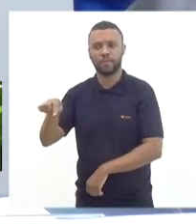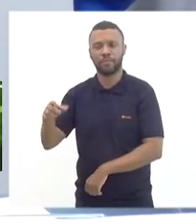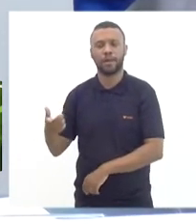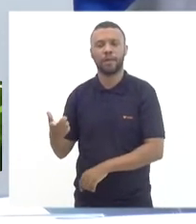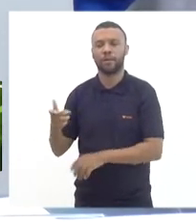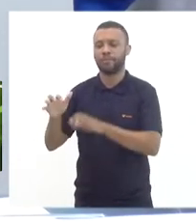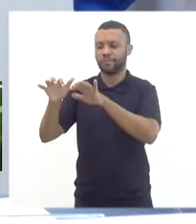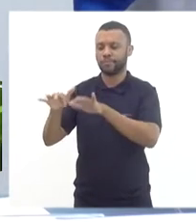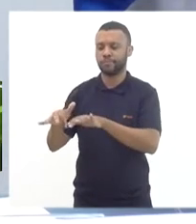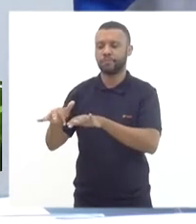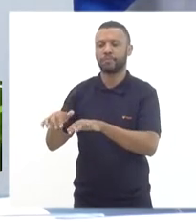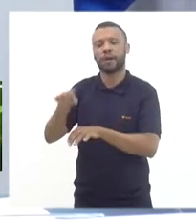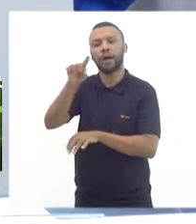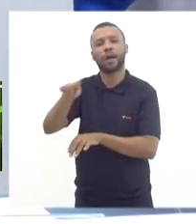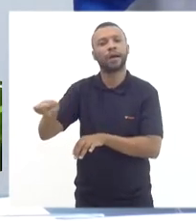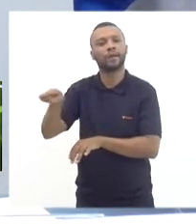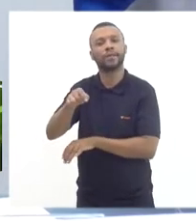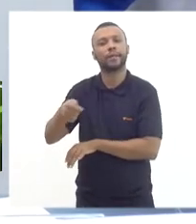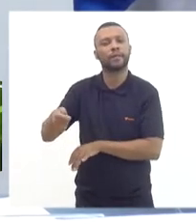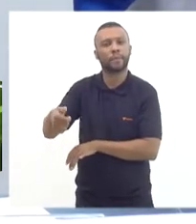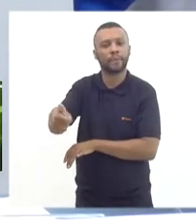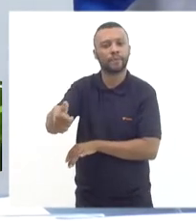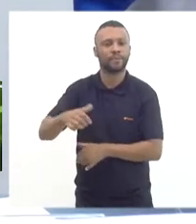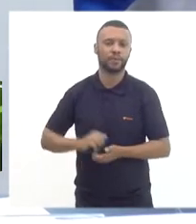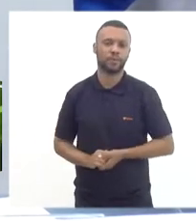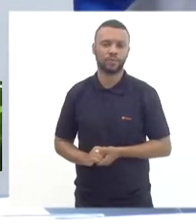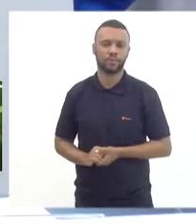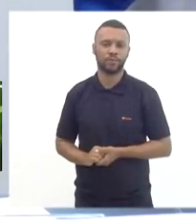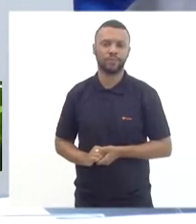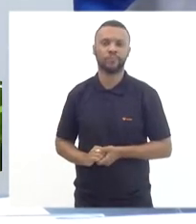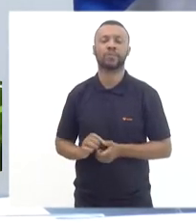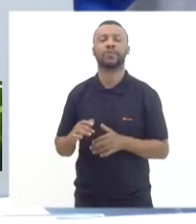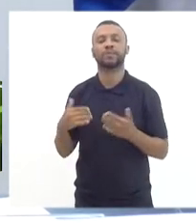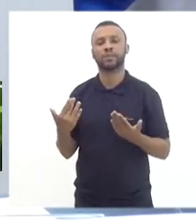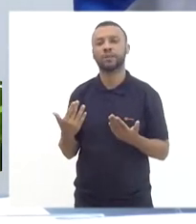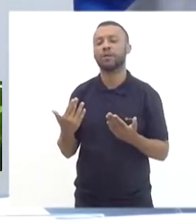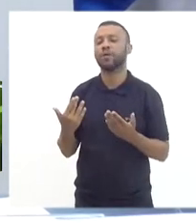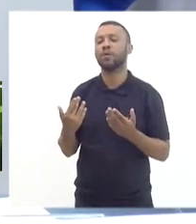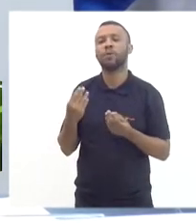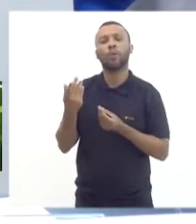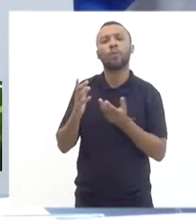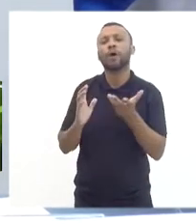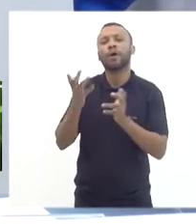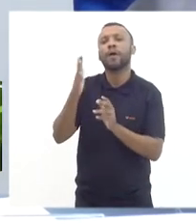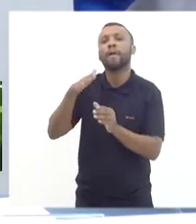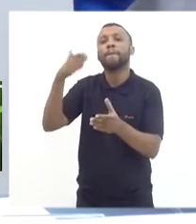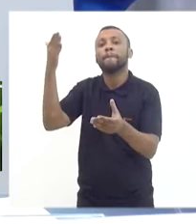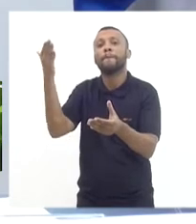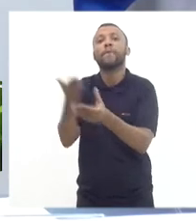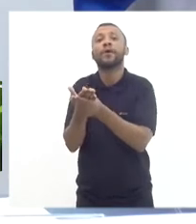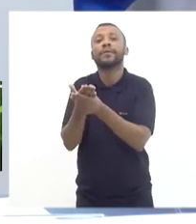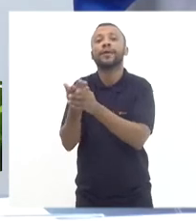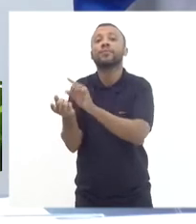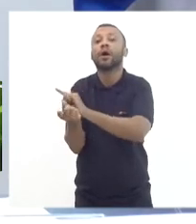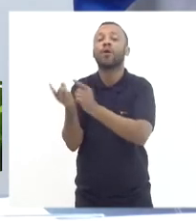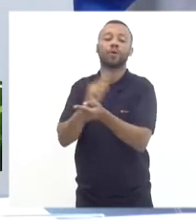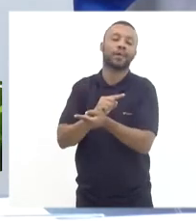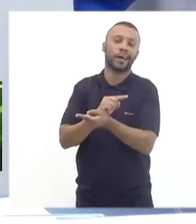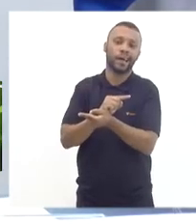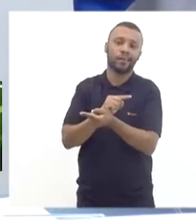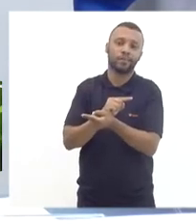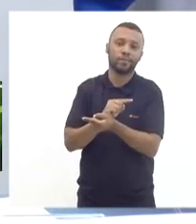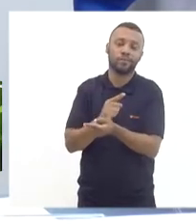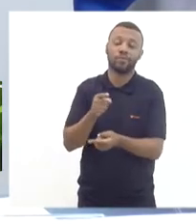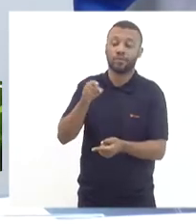cortar o benefício. Então, vai se dar em processo inverso. Não são os